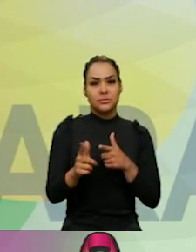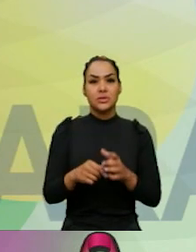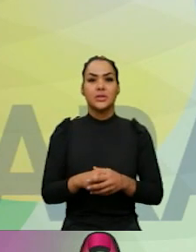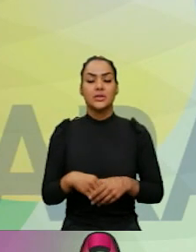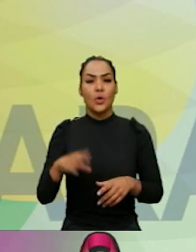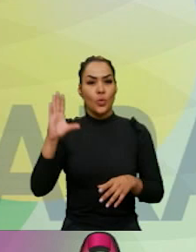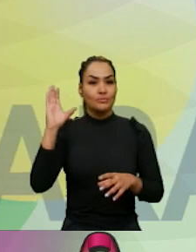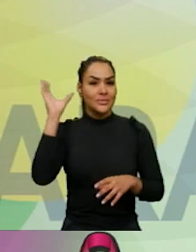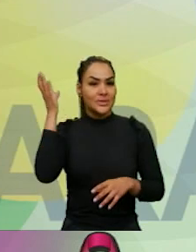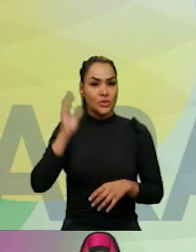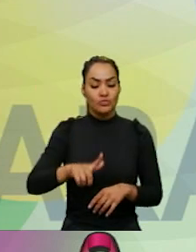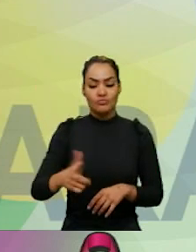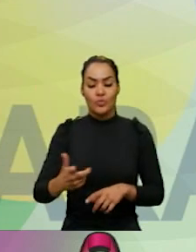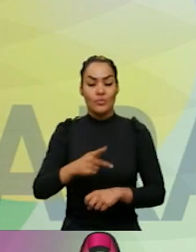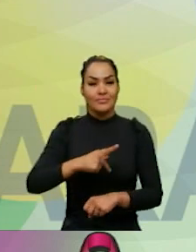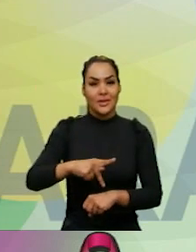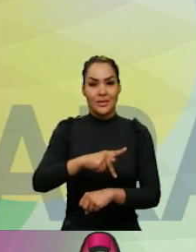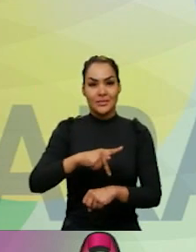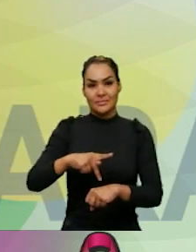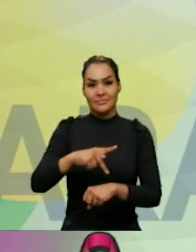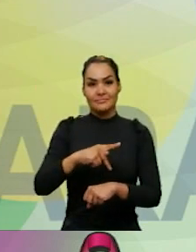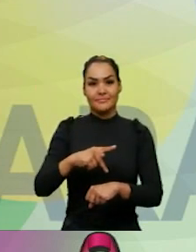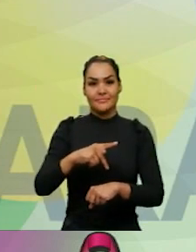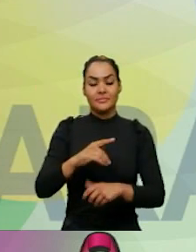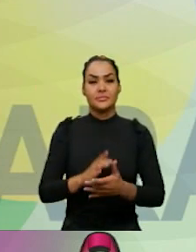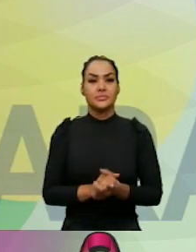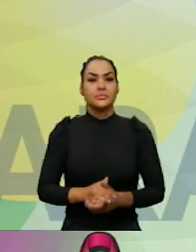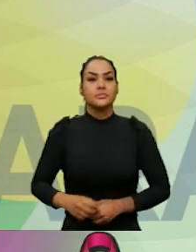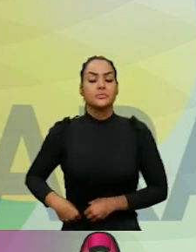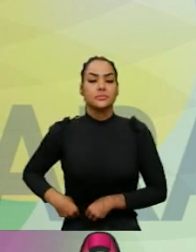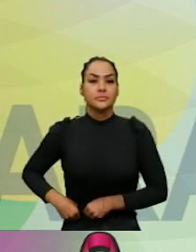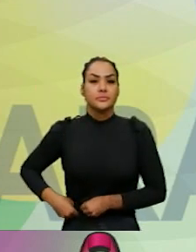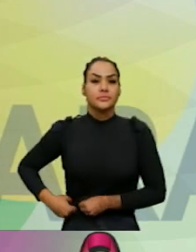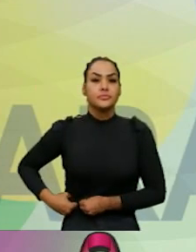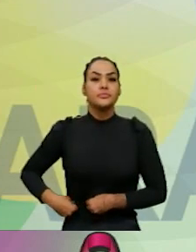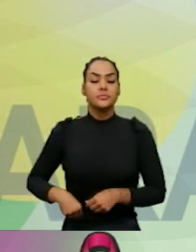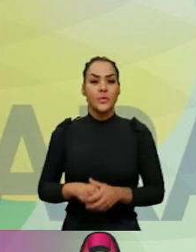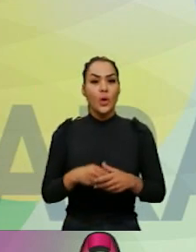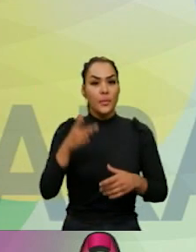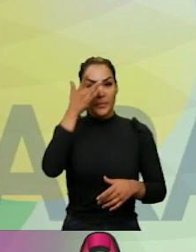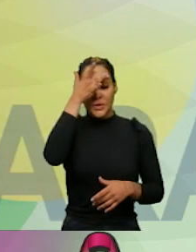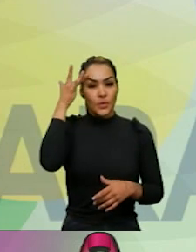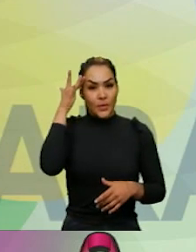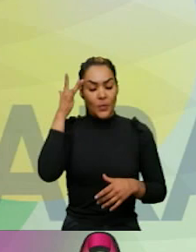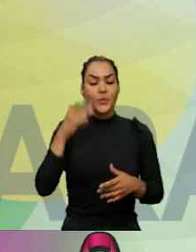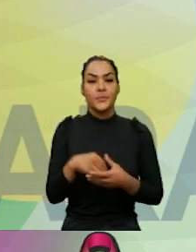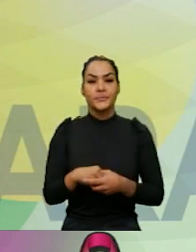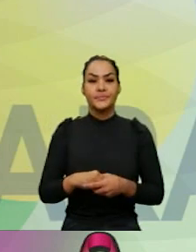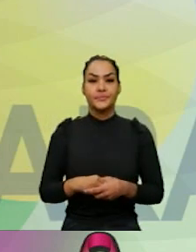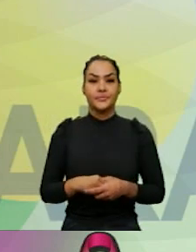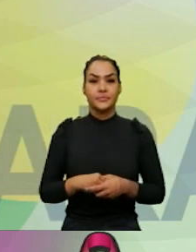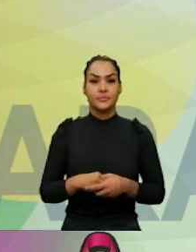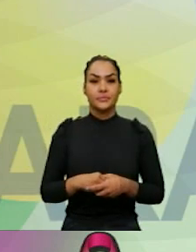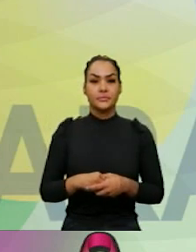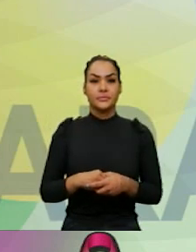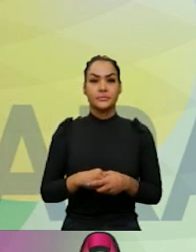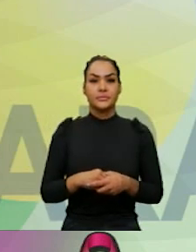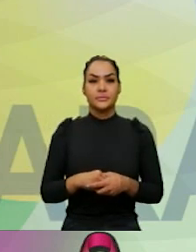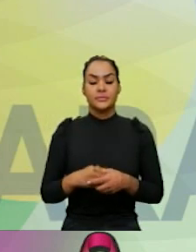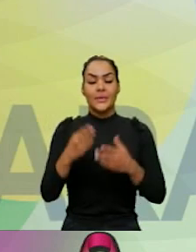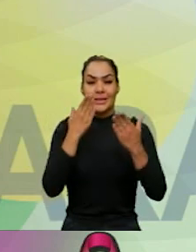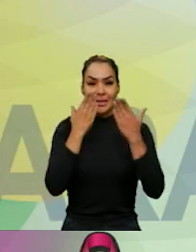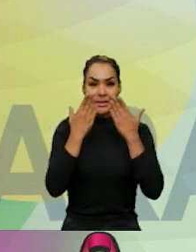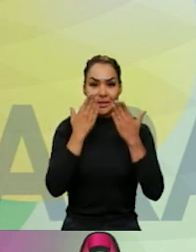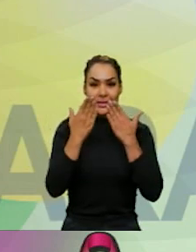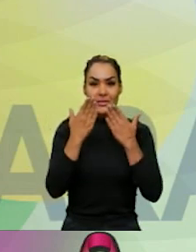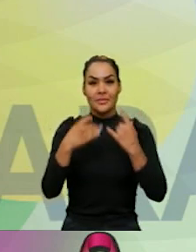nosso país, com um povo afim e pronto e preparado para atender as